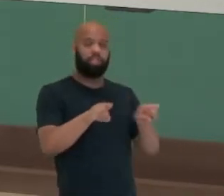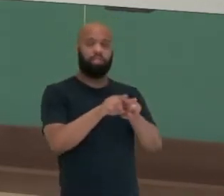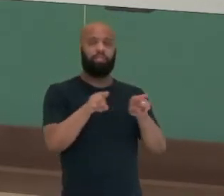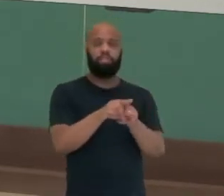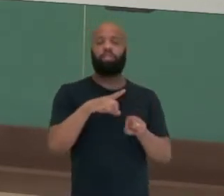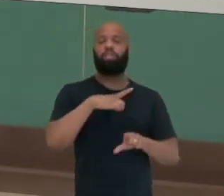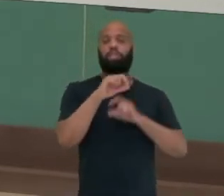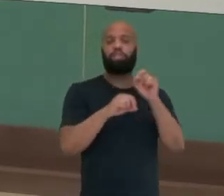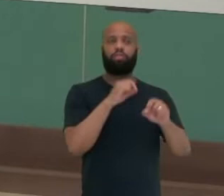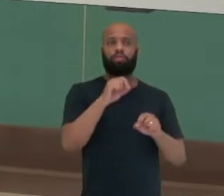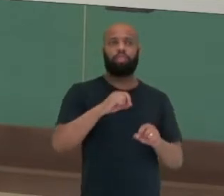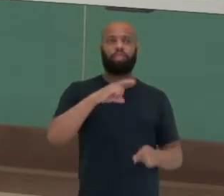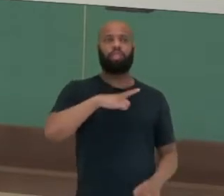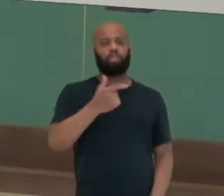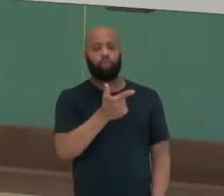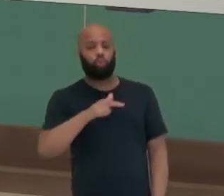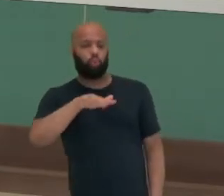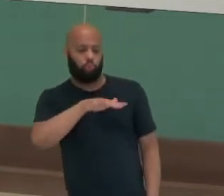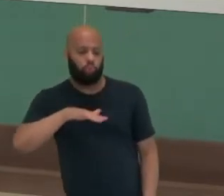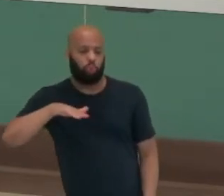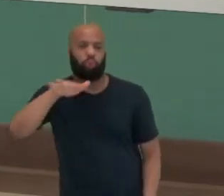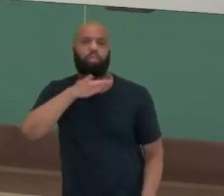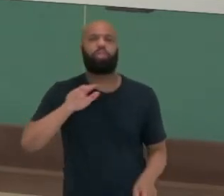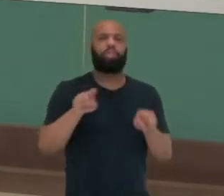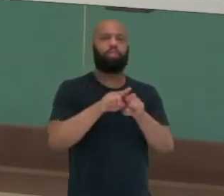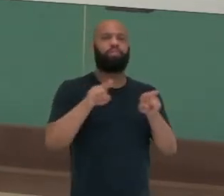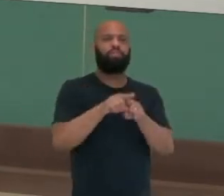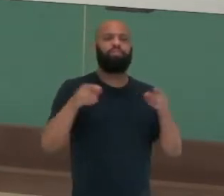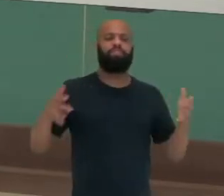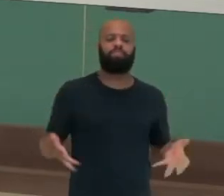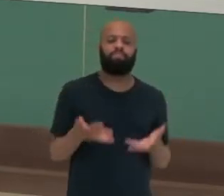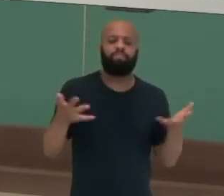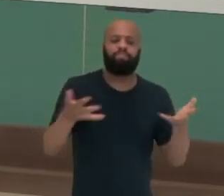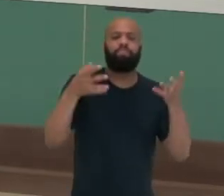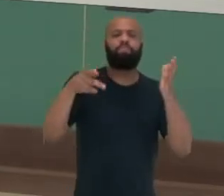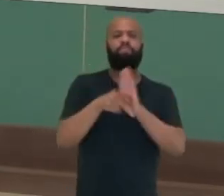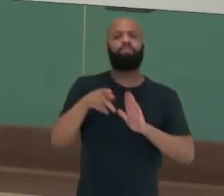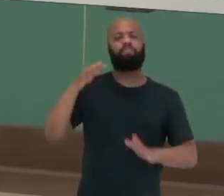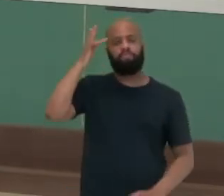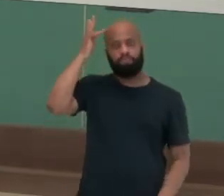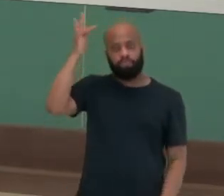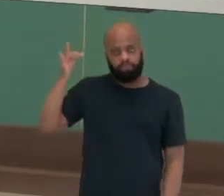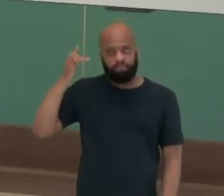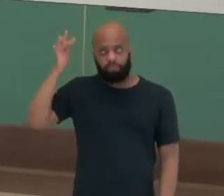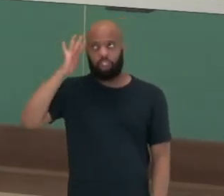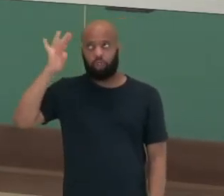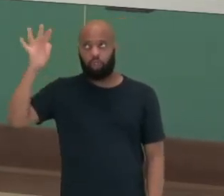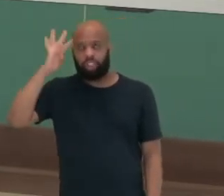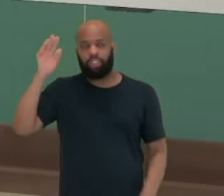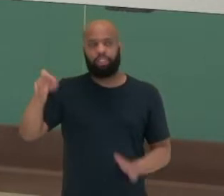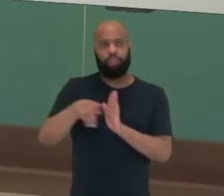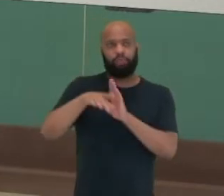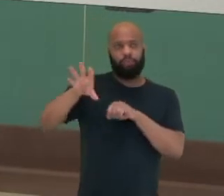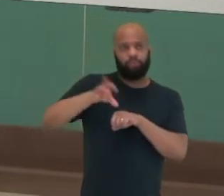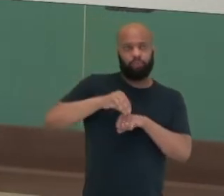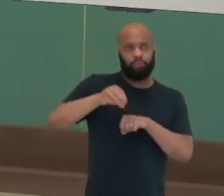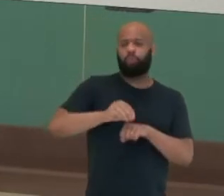contribuições muito importantes para a filosofia, a teoria do conhecimento, a